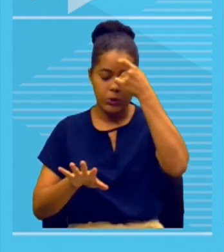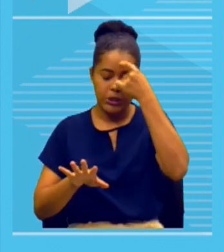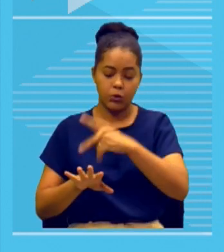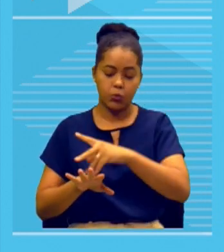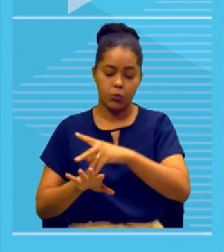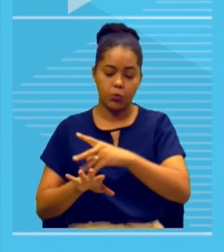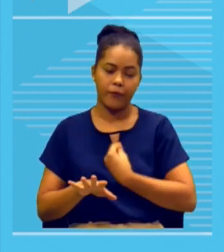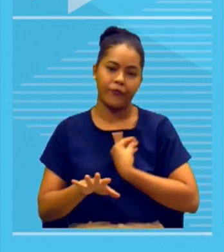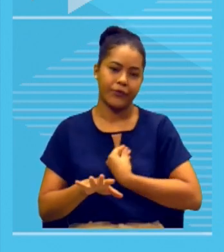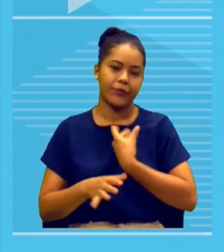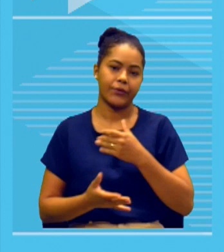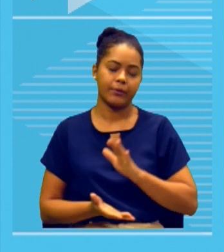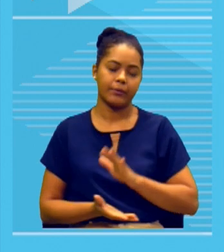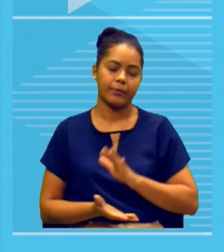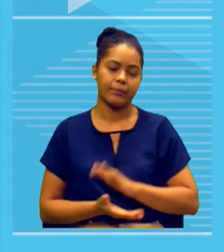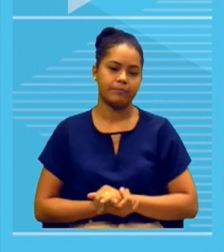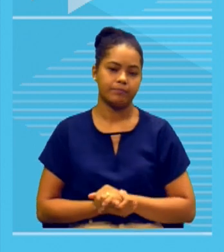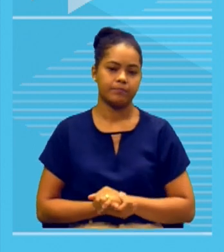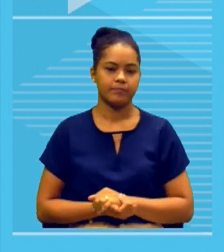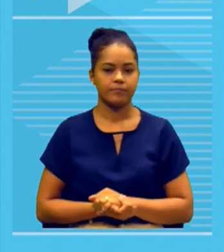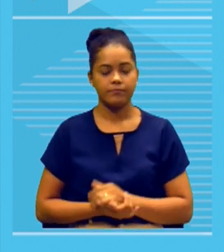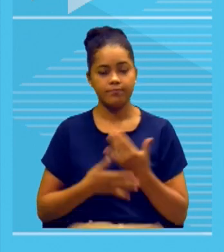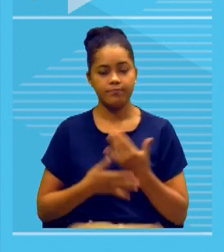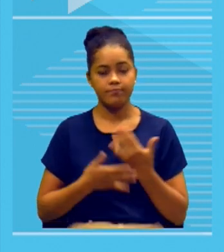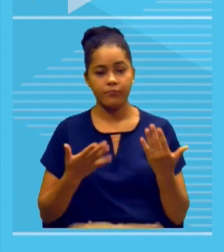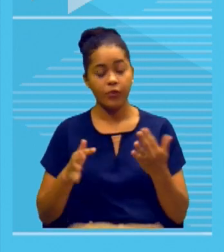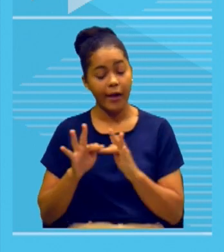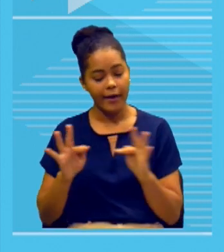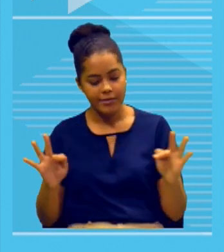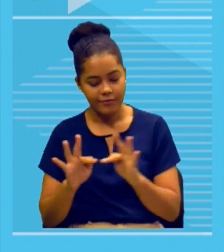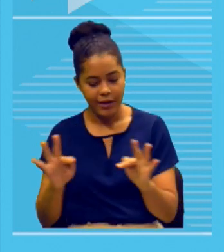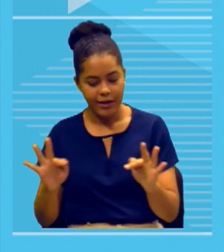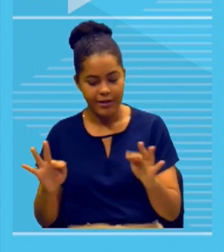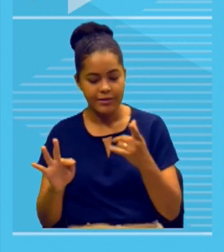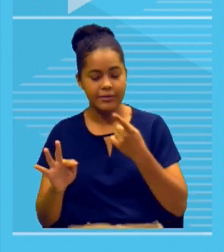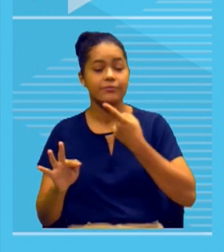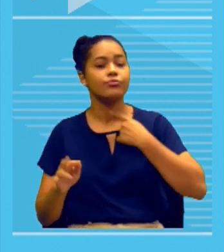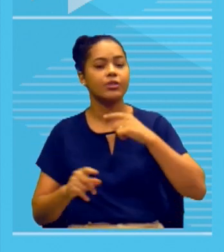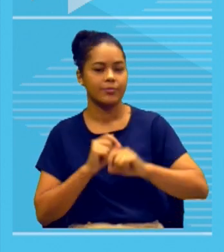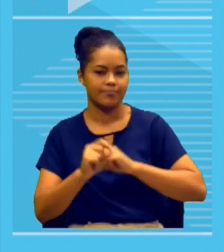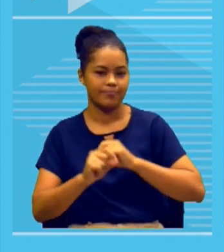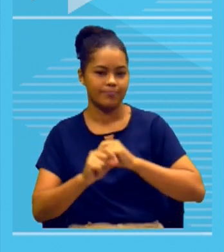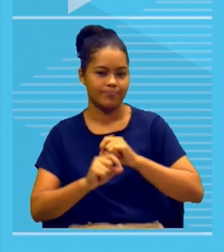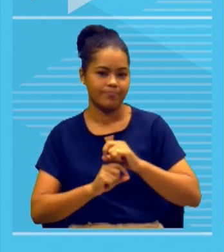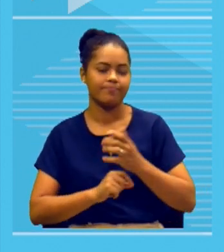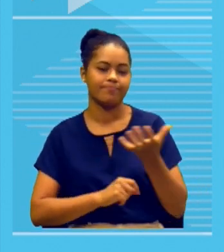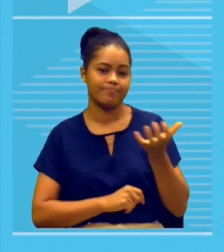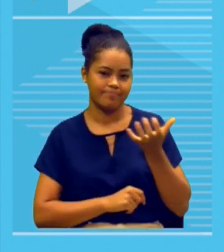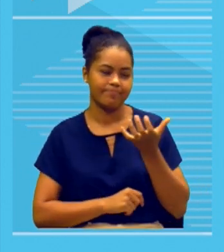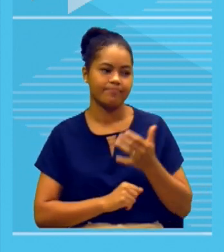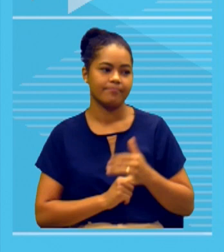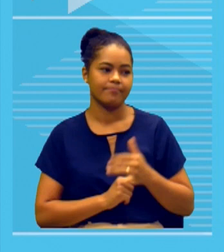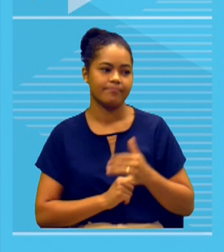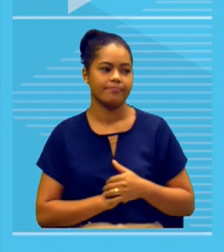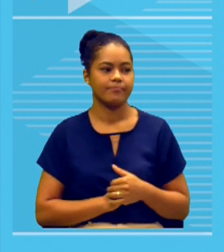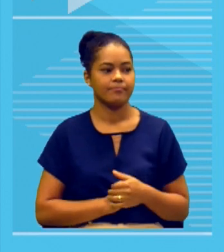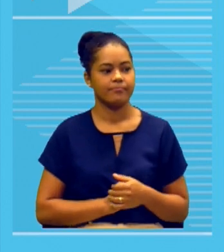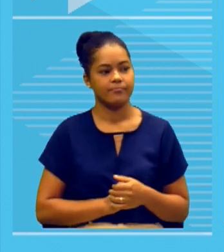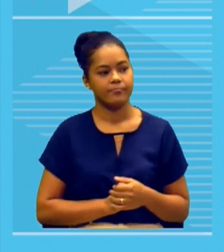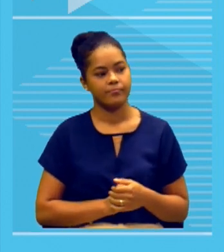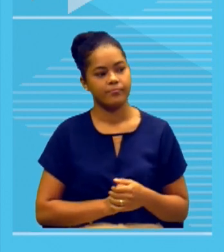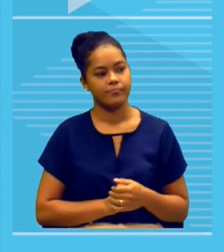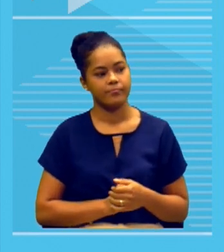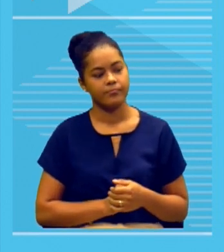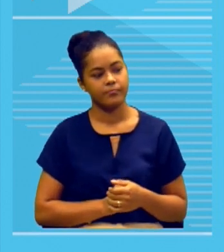Deus te abençoe são frases que exprime desejo turma né Macacos me